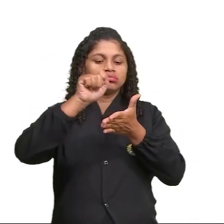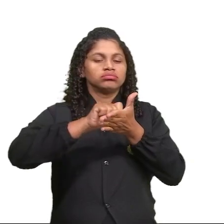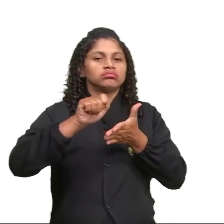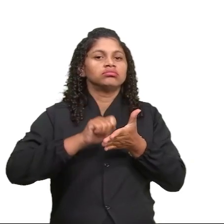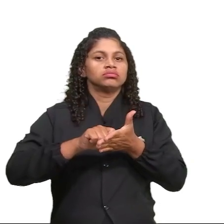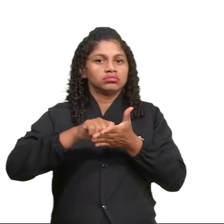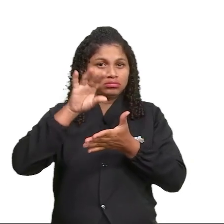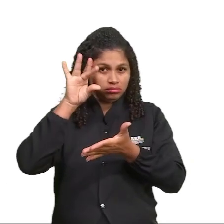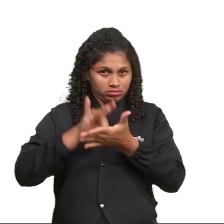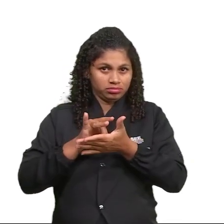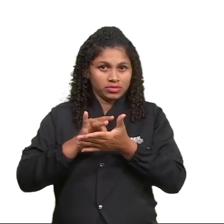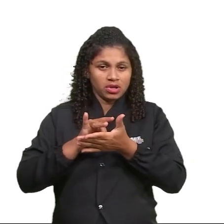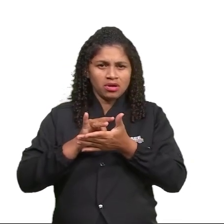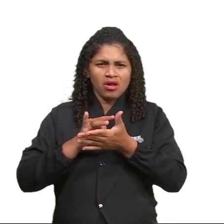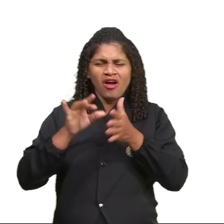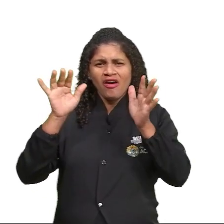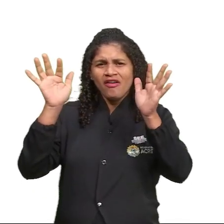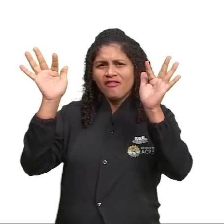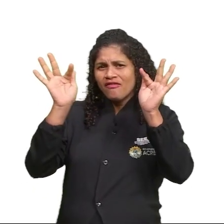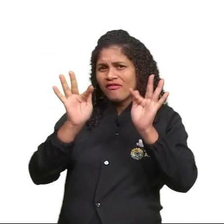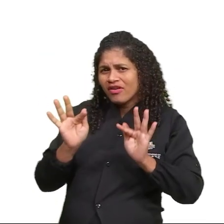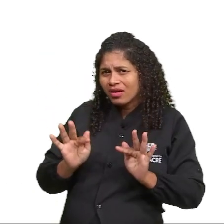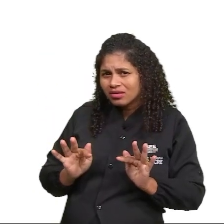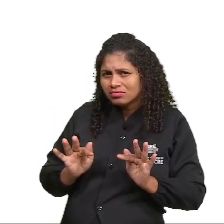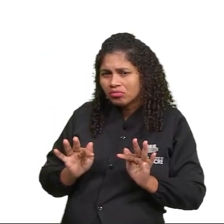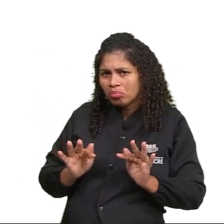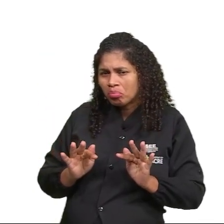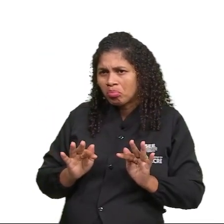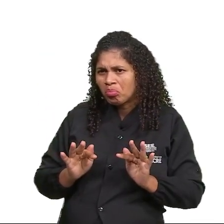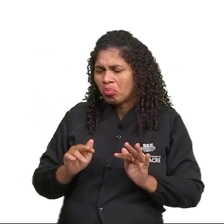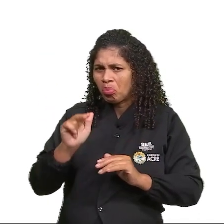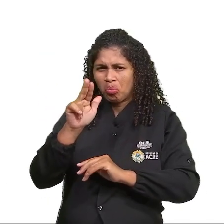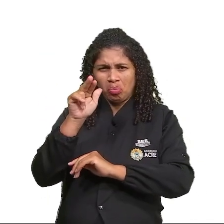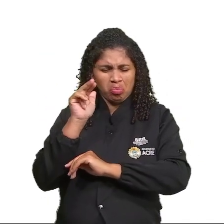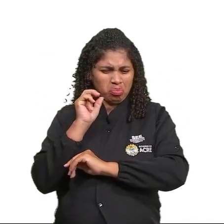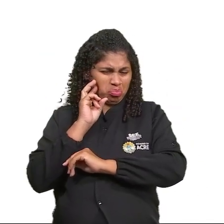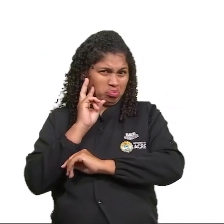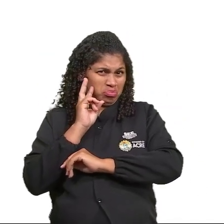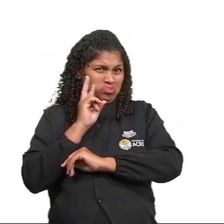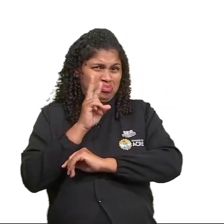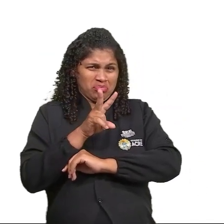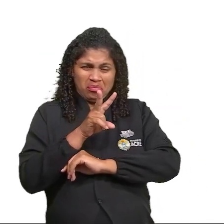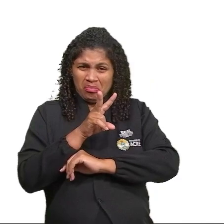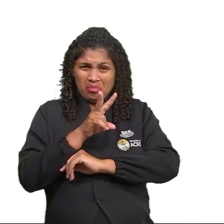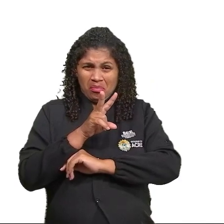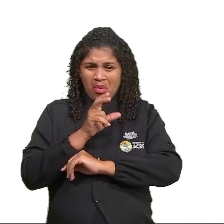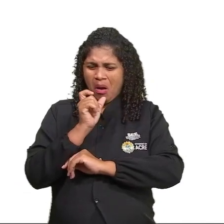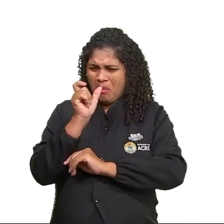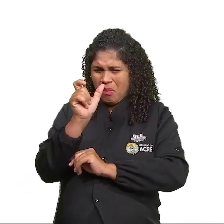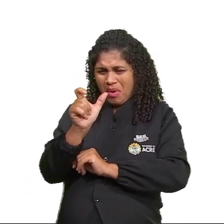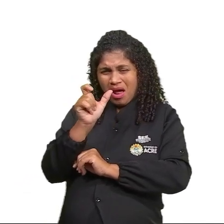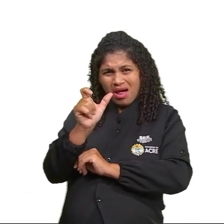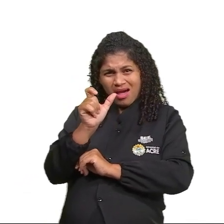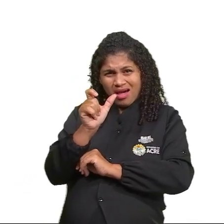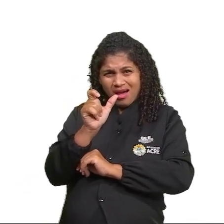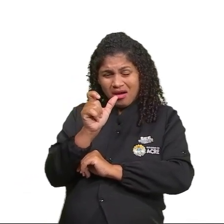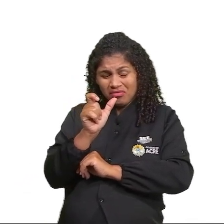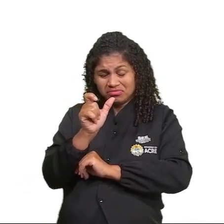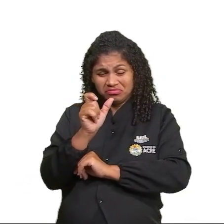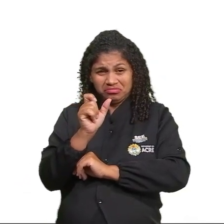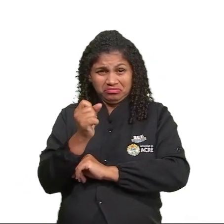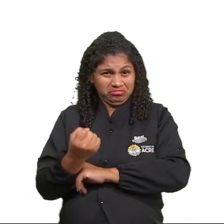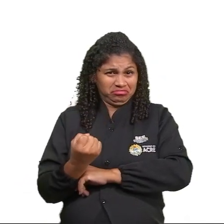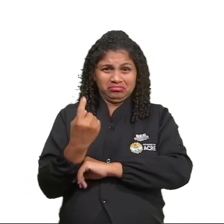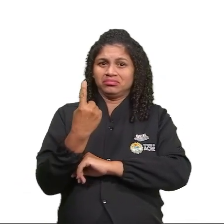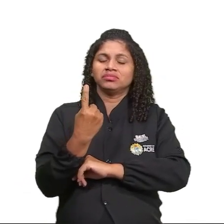escrevendo. Felicidade, nunca vi palavra mais doida, inventada pelas nordestinas que andam por aí